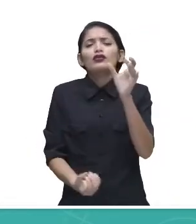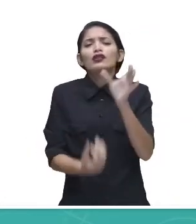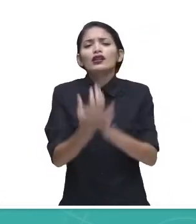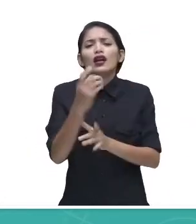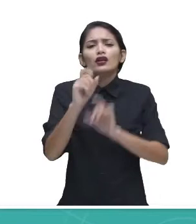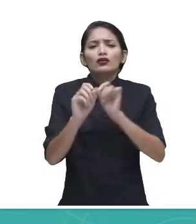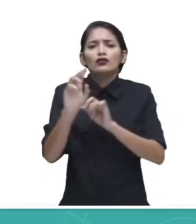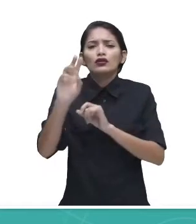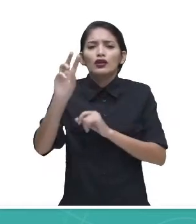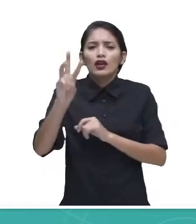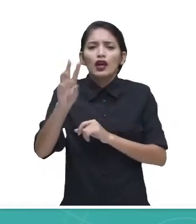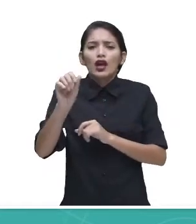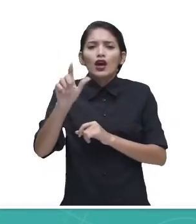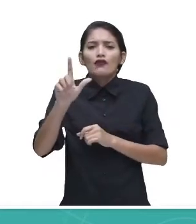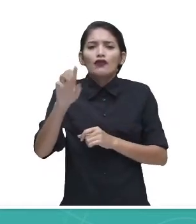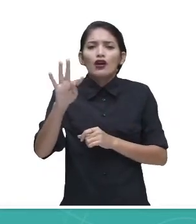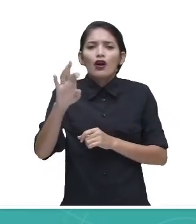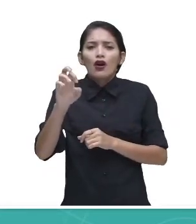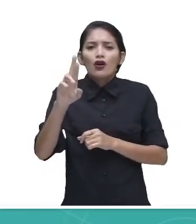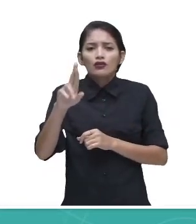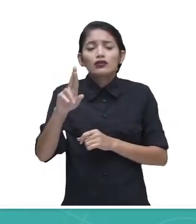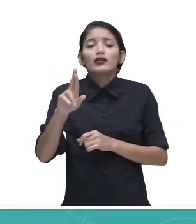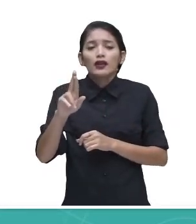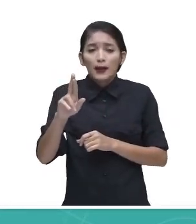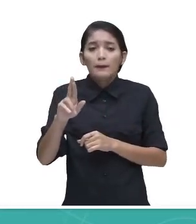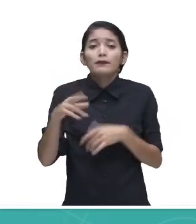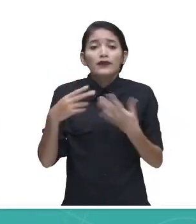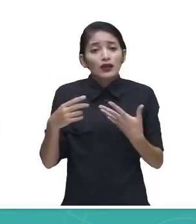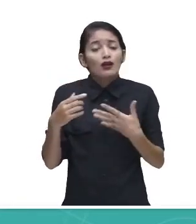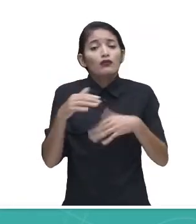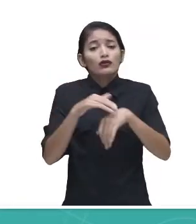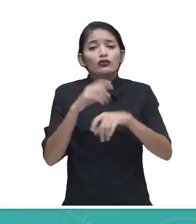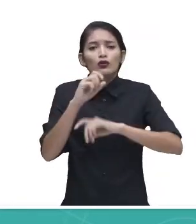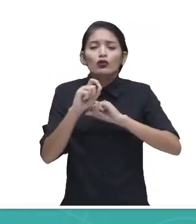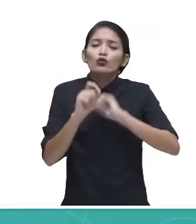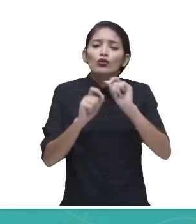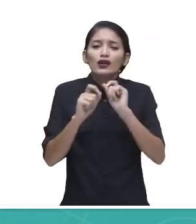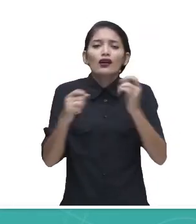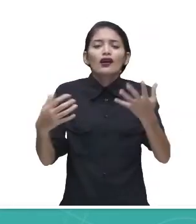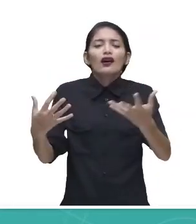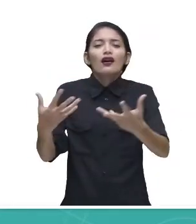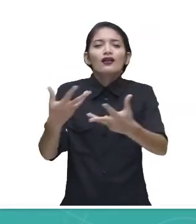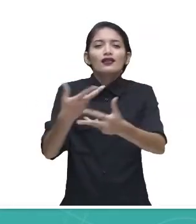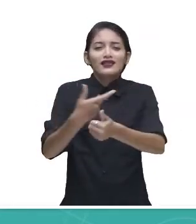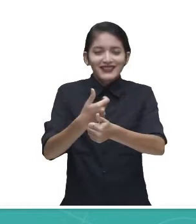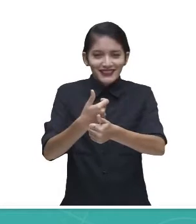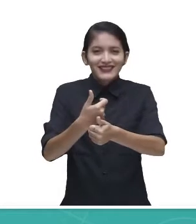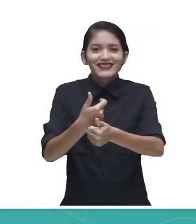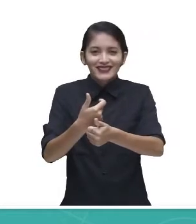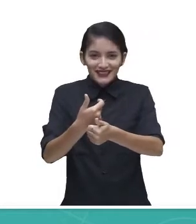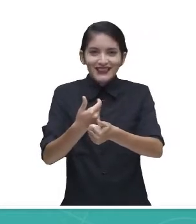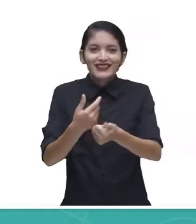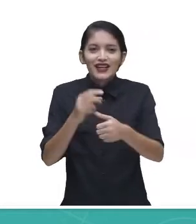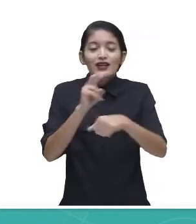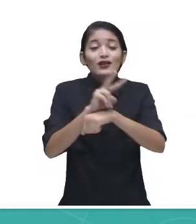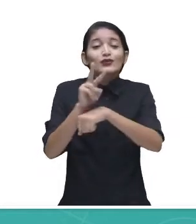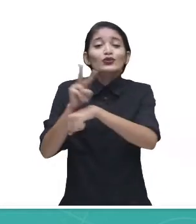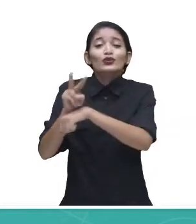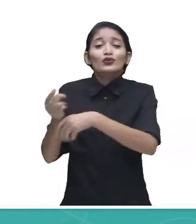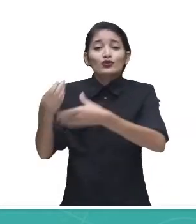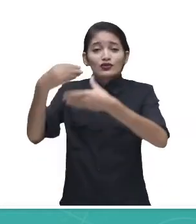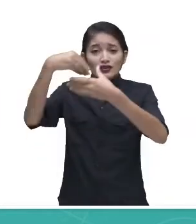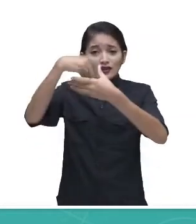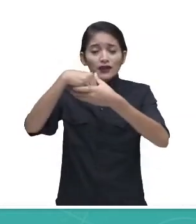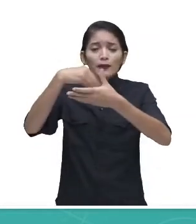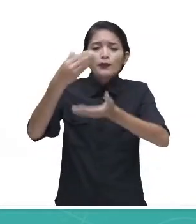por Walter Cannon. Pode ser definida como a habilidade de manter o meio interno